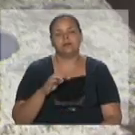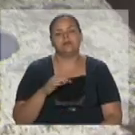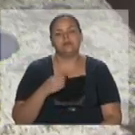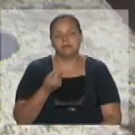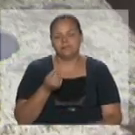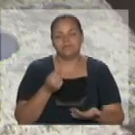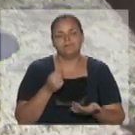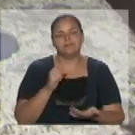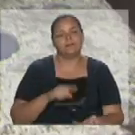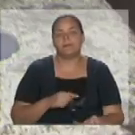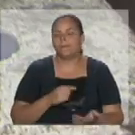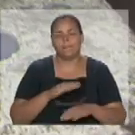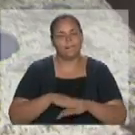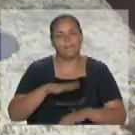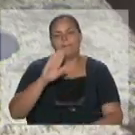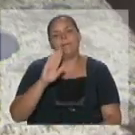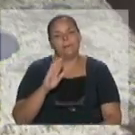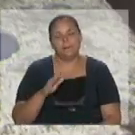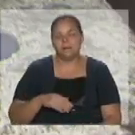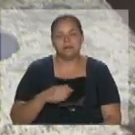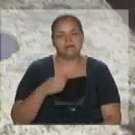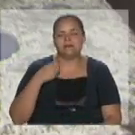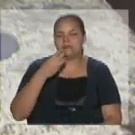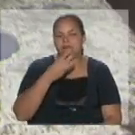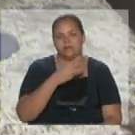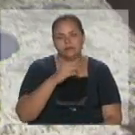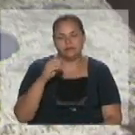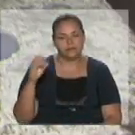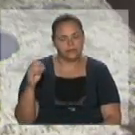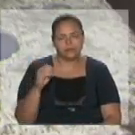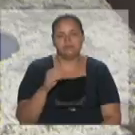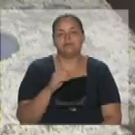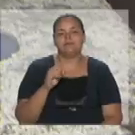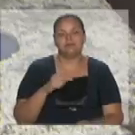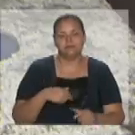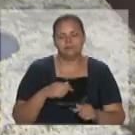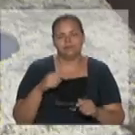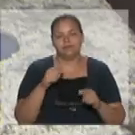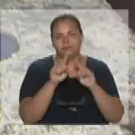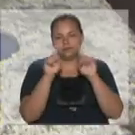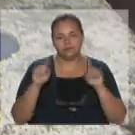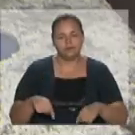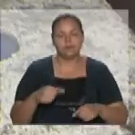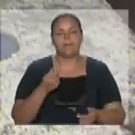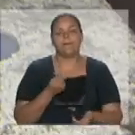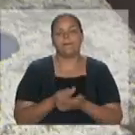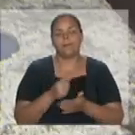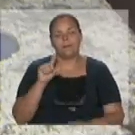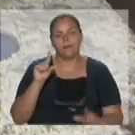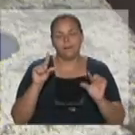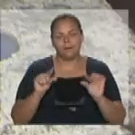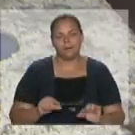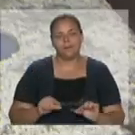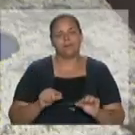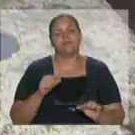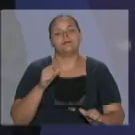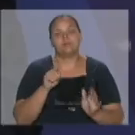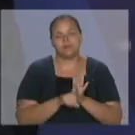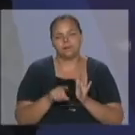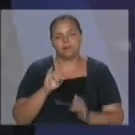tributário do Brasil. Tem mais de 300 tributaristas trabalhando 24 horas. Para quê? Para pagar menos impostos. Nós temos também